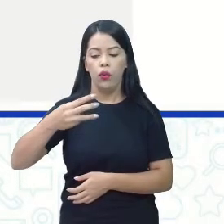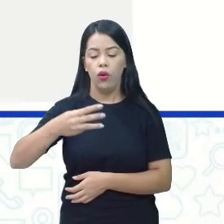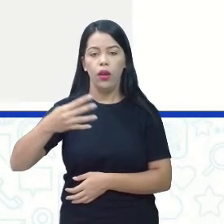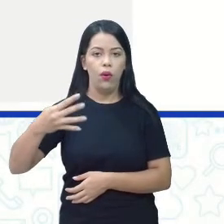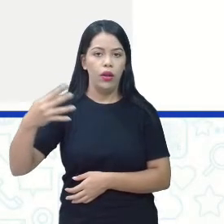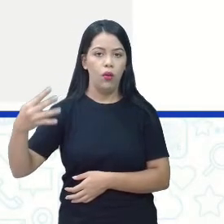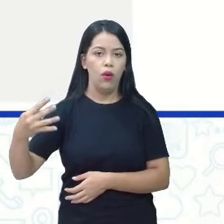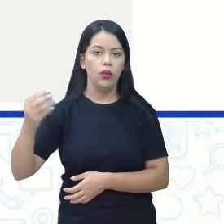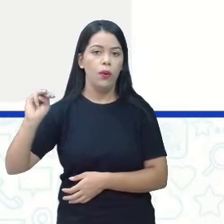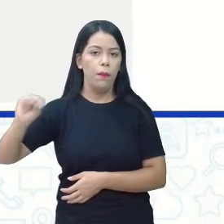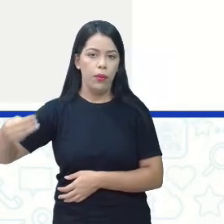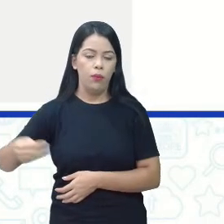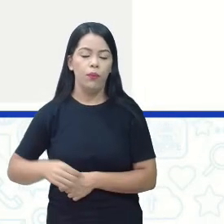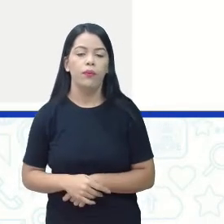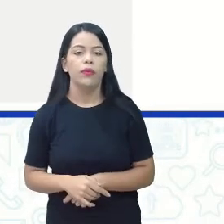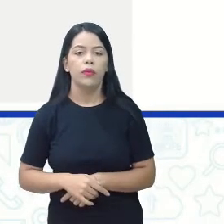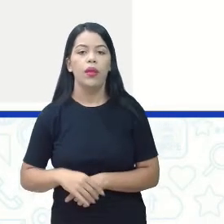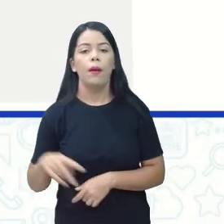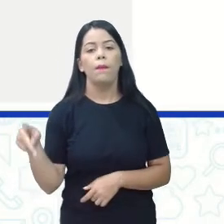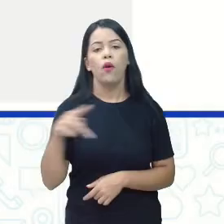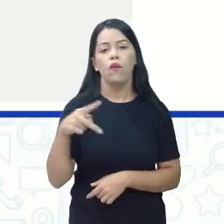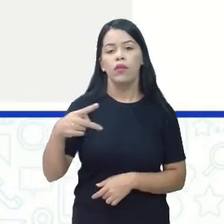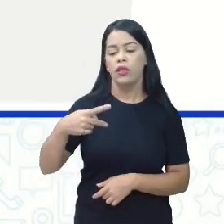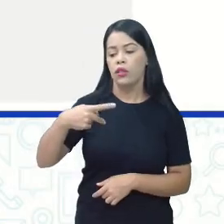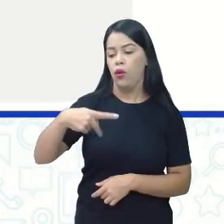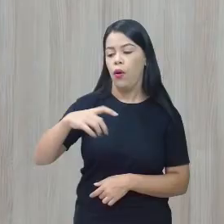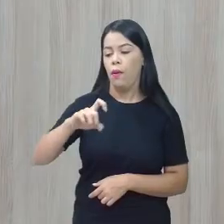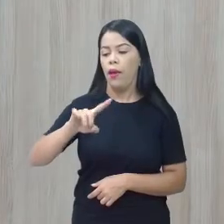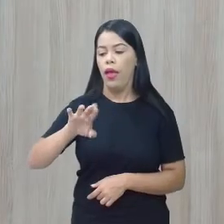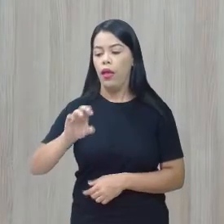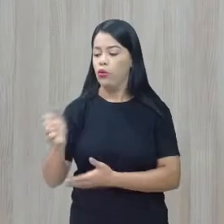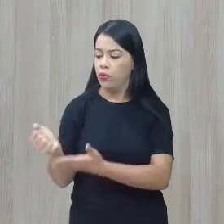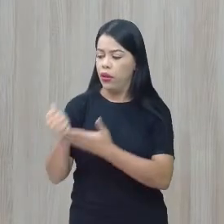8,44 mil. Professor Pedro, me ajude aqui.